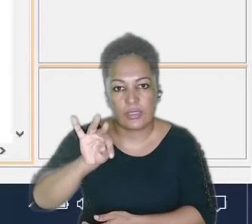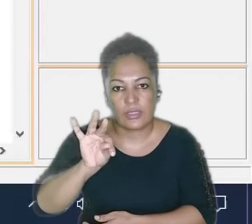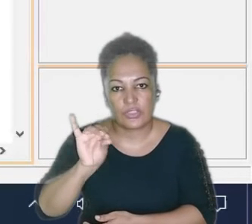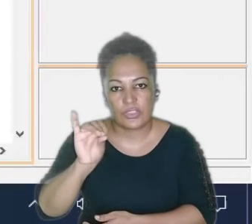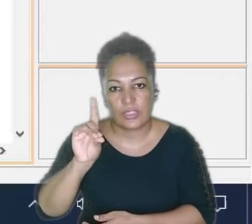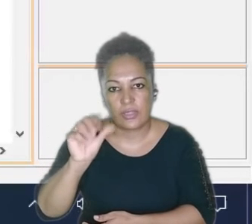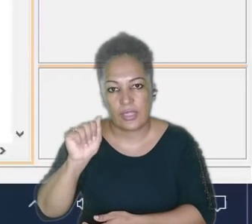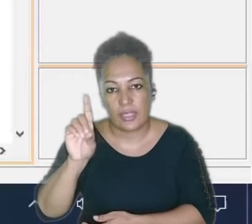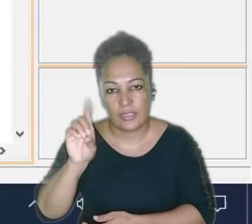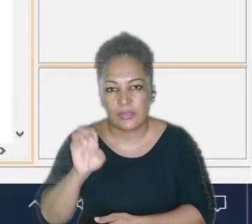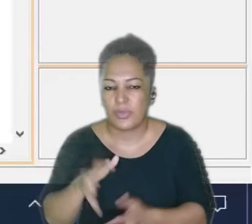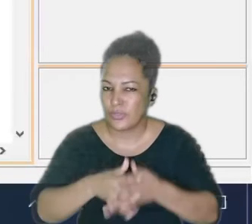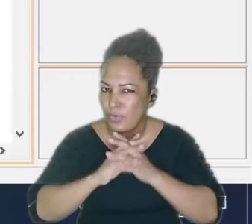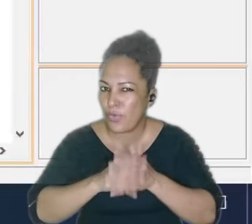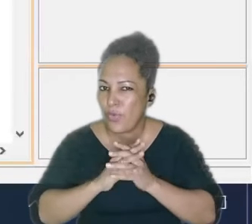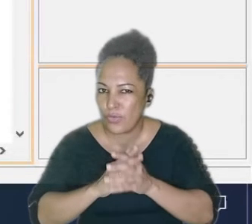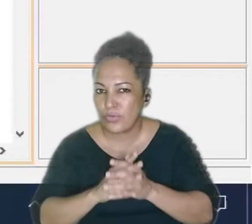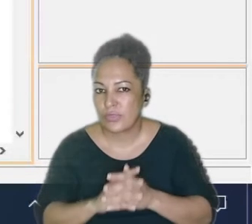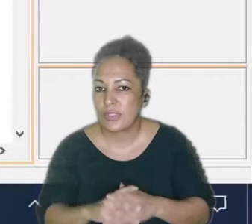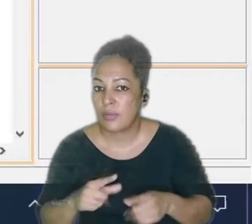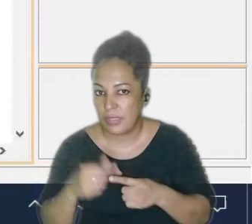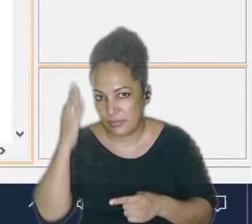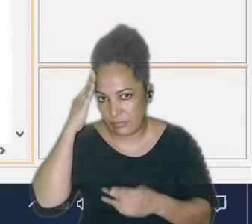sozinha, então vocês podem gerar uma confusão aí,